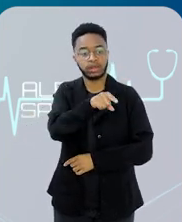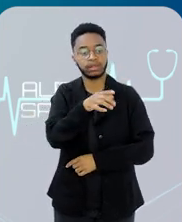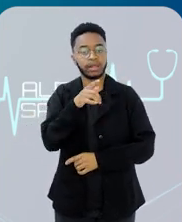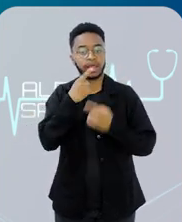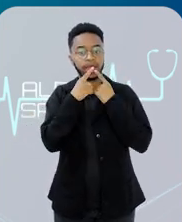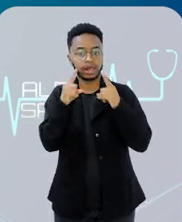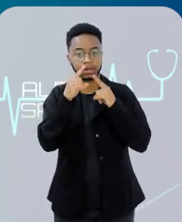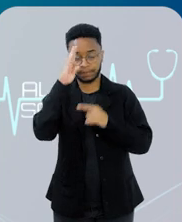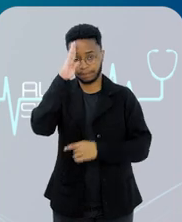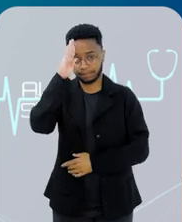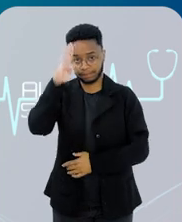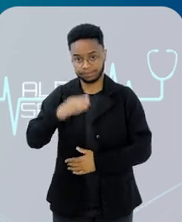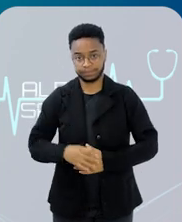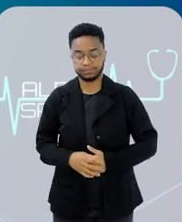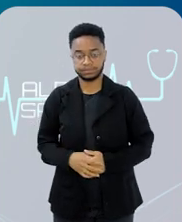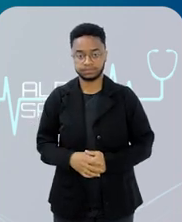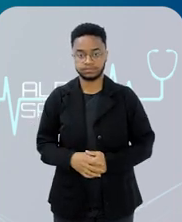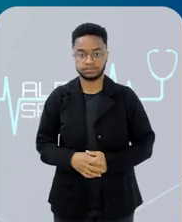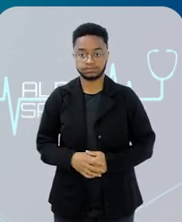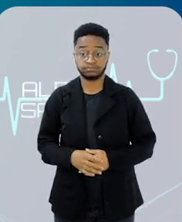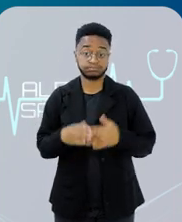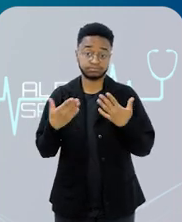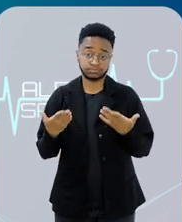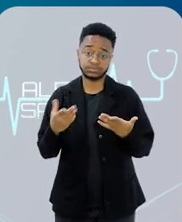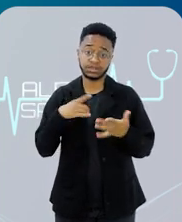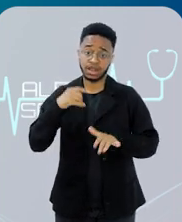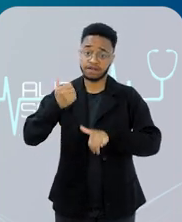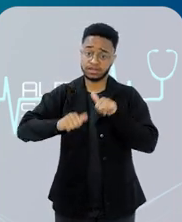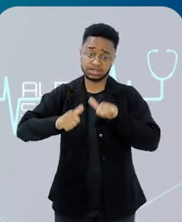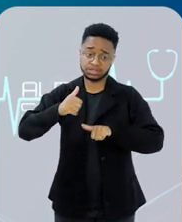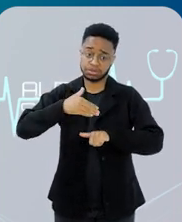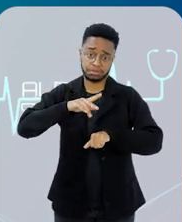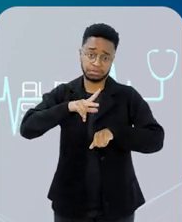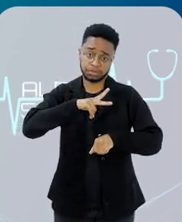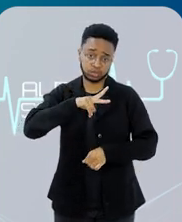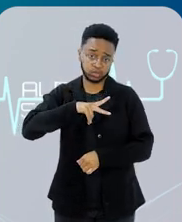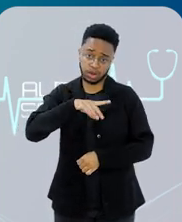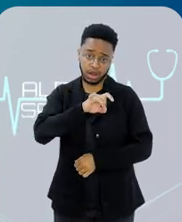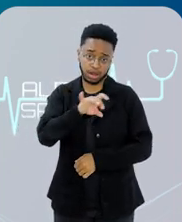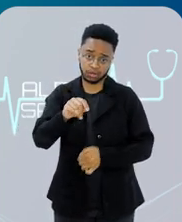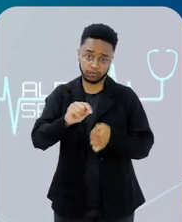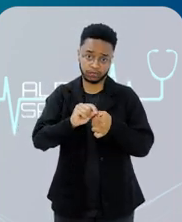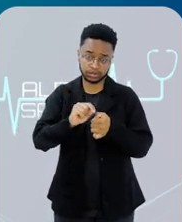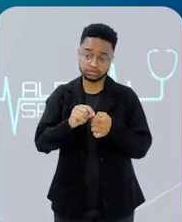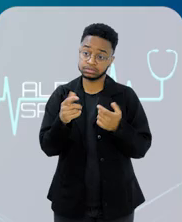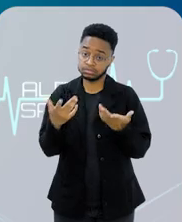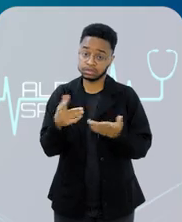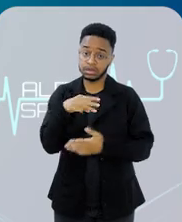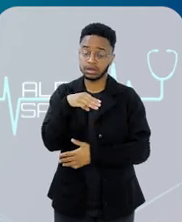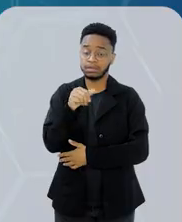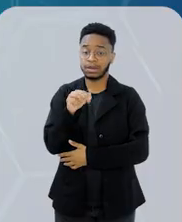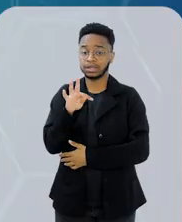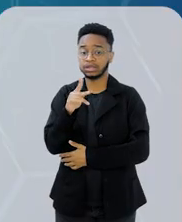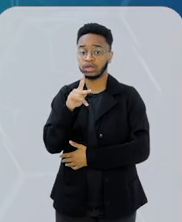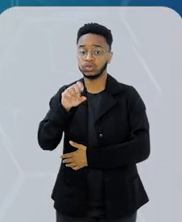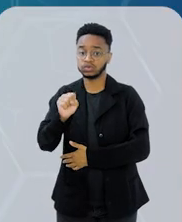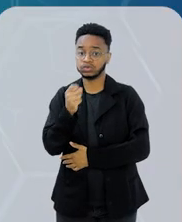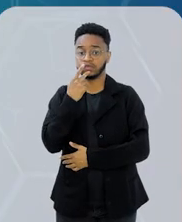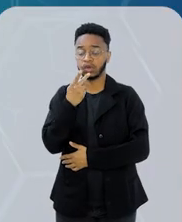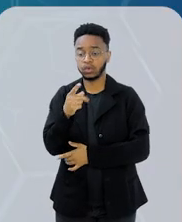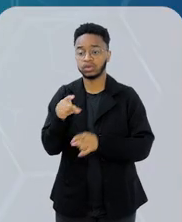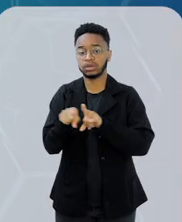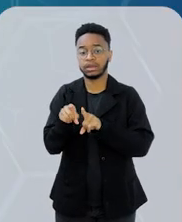queixa principal dela naquele momento. Então é uma avaliação individual que Matheus como cirurgião